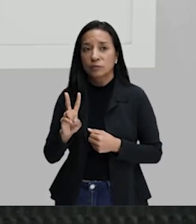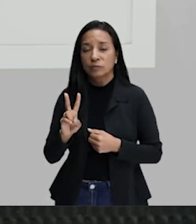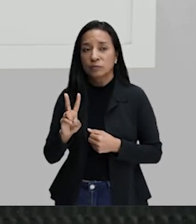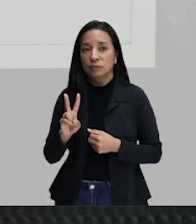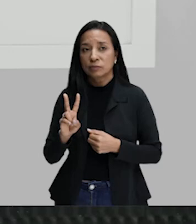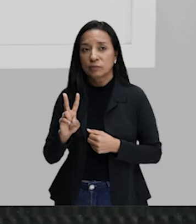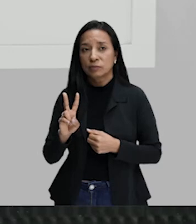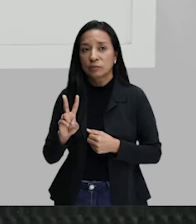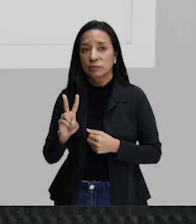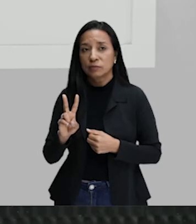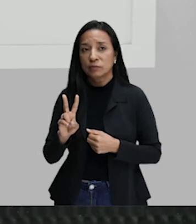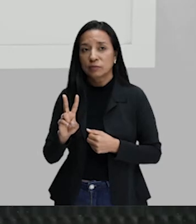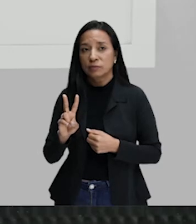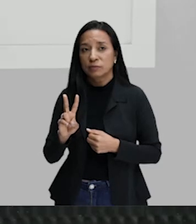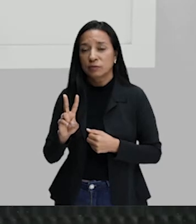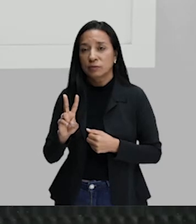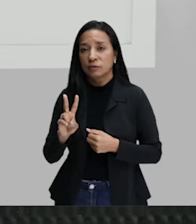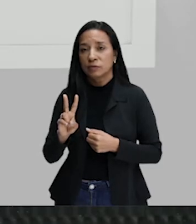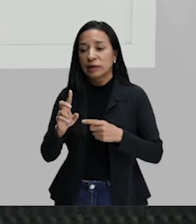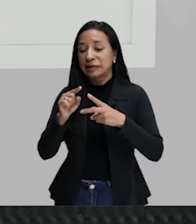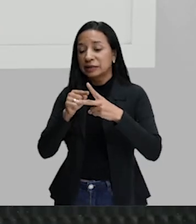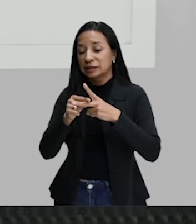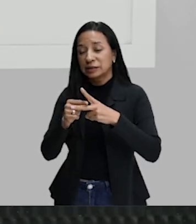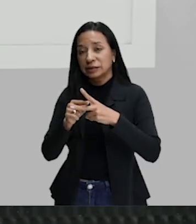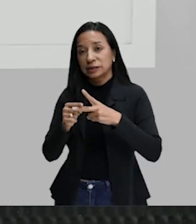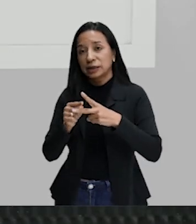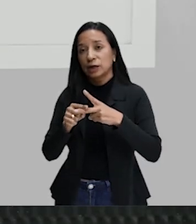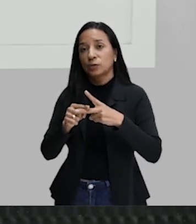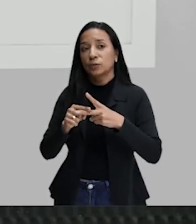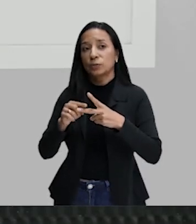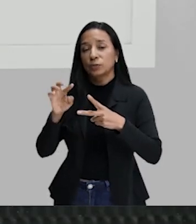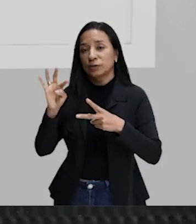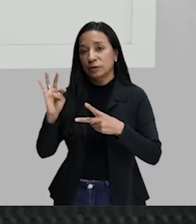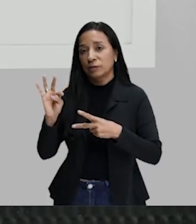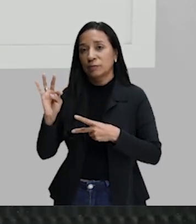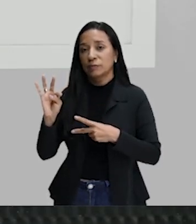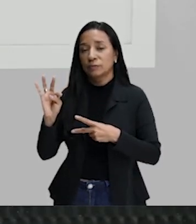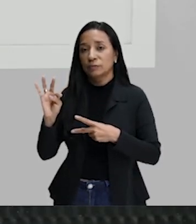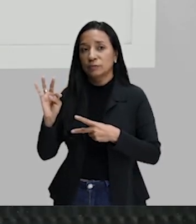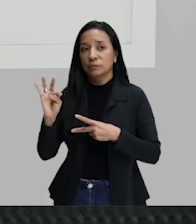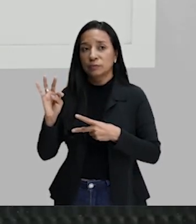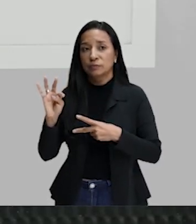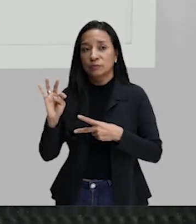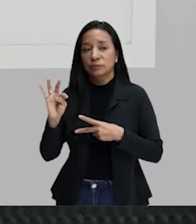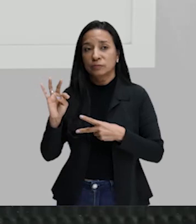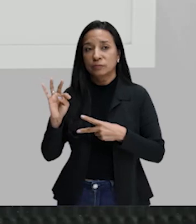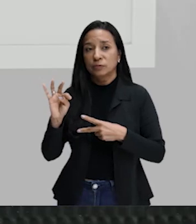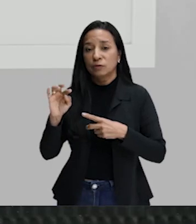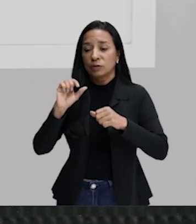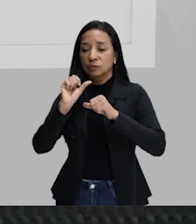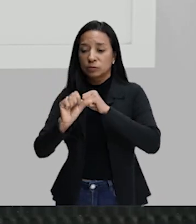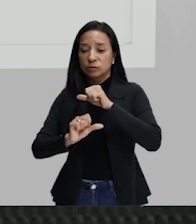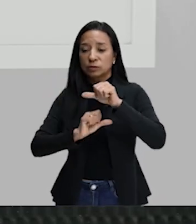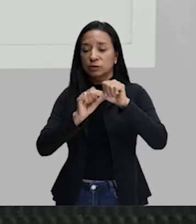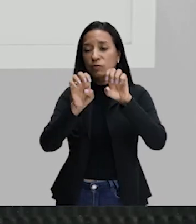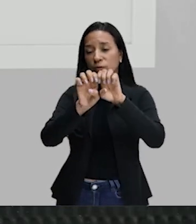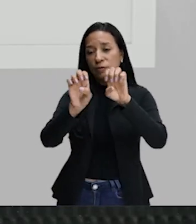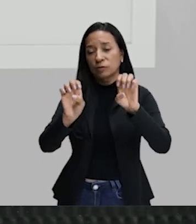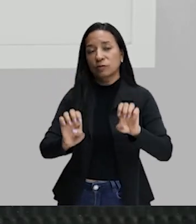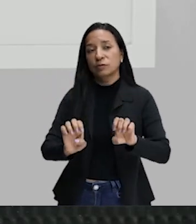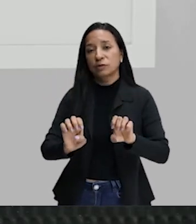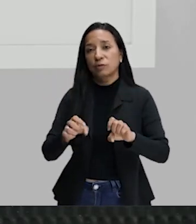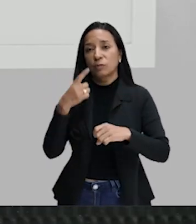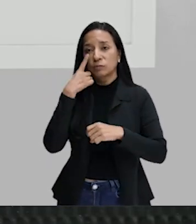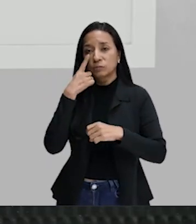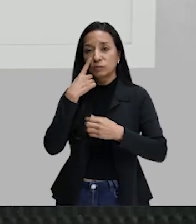seno θ. Pronto. Então, quando nós formos jogar aqui na equação, ó, força